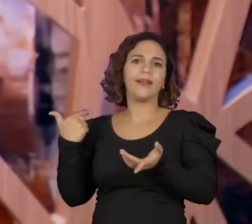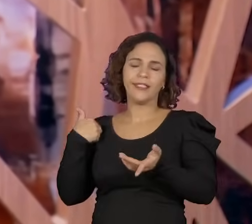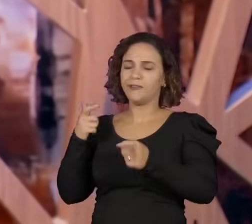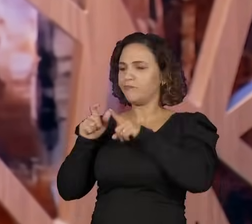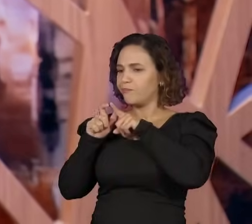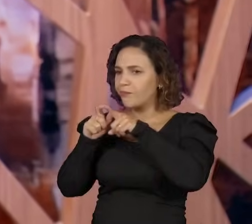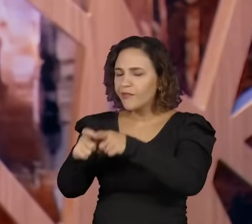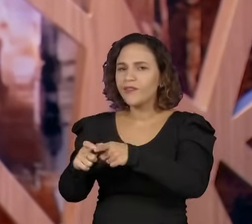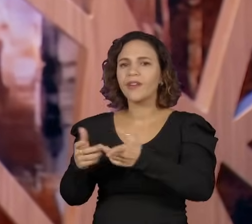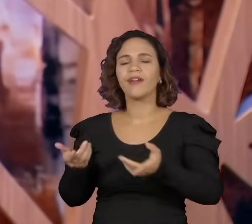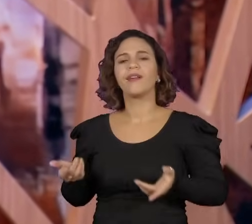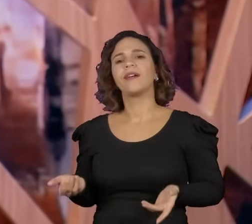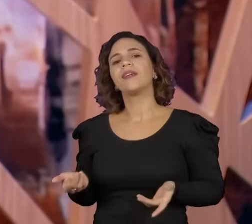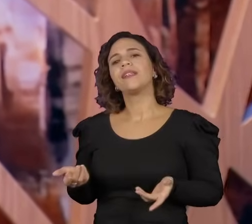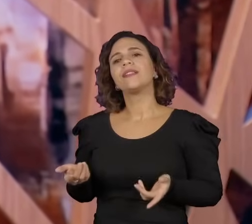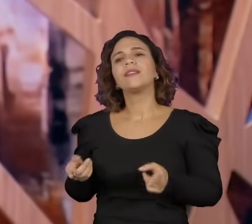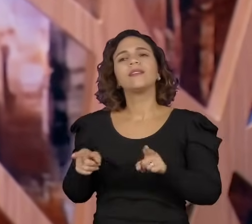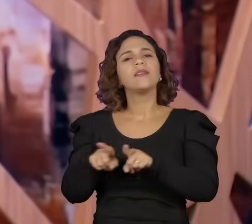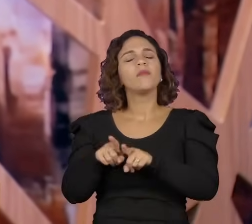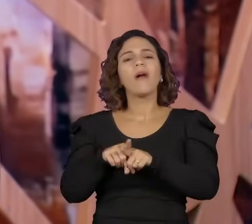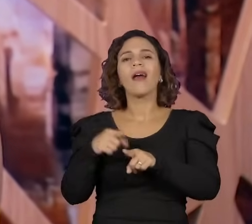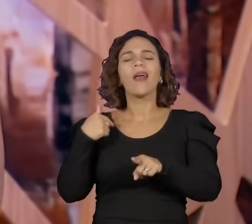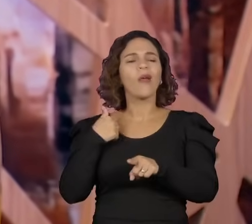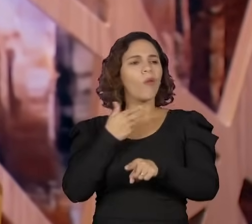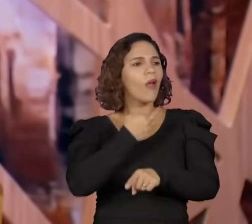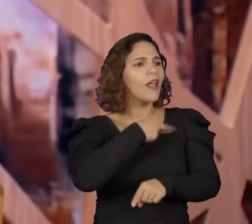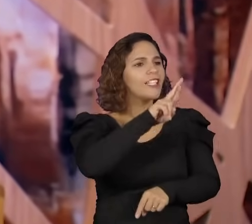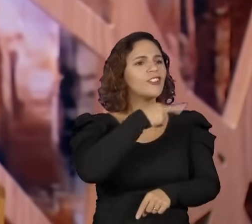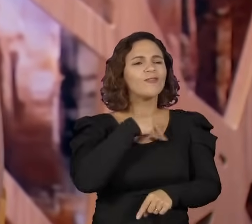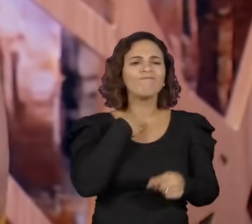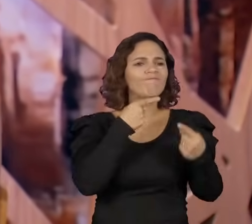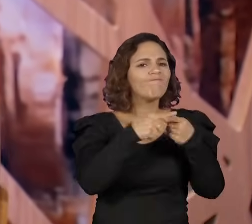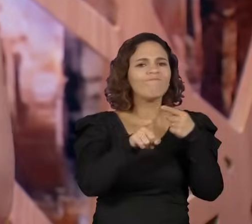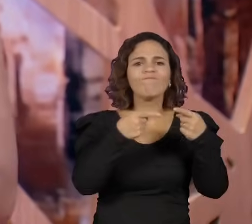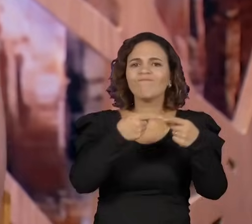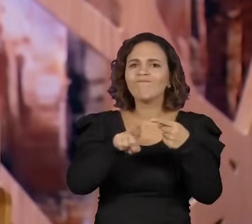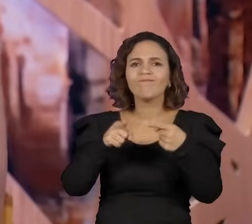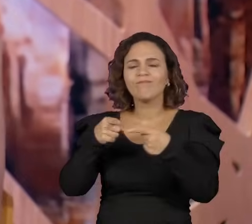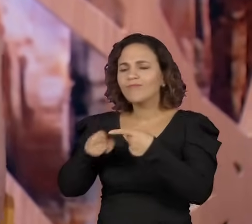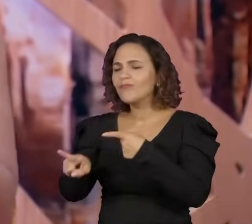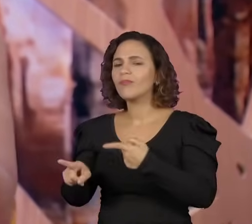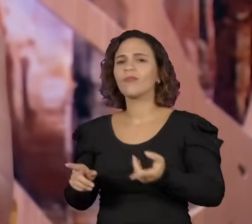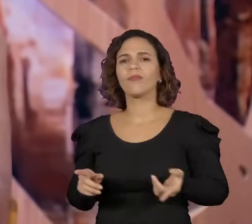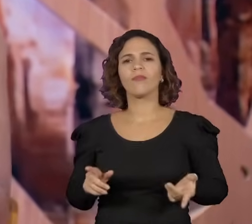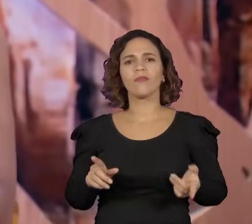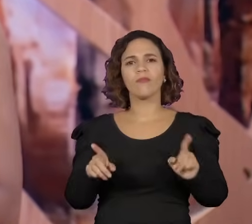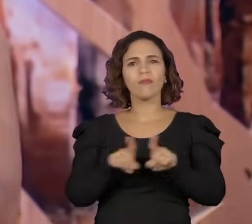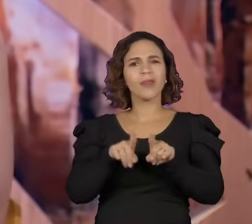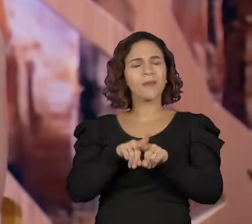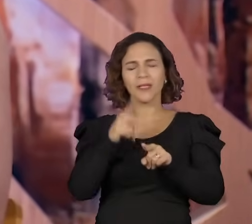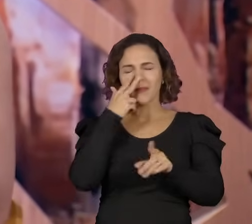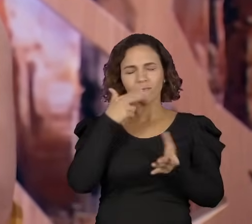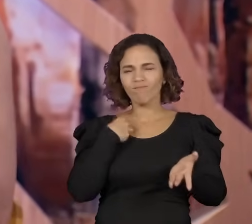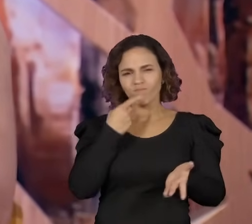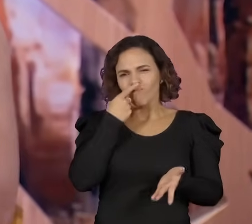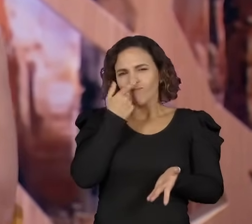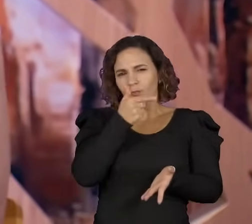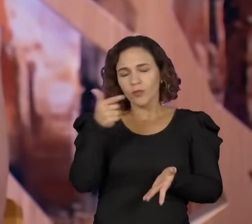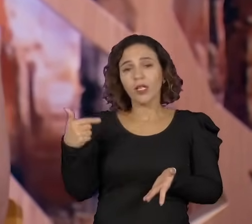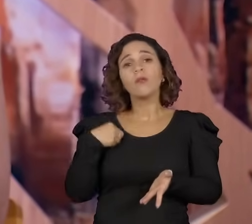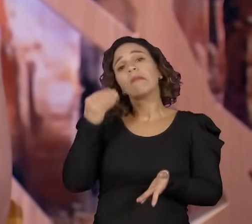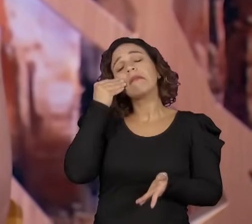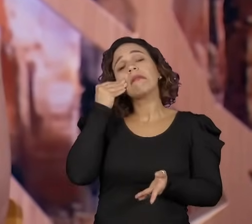de periferia, não me conectar com as religiões, não ver conexão com isso, eu fui buscar